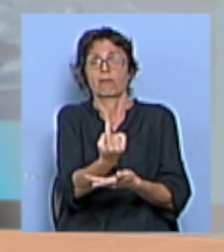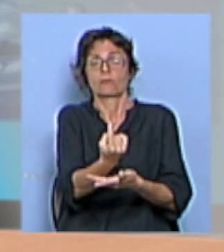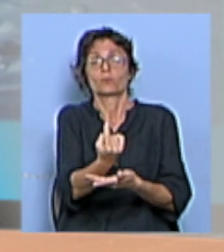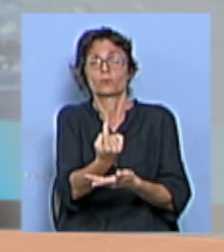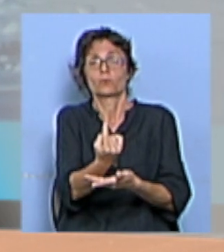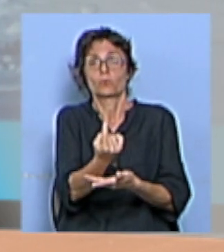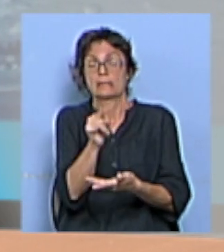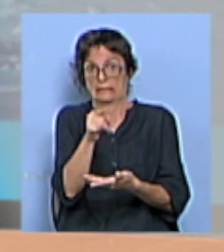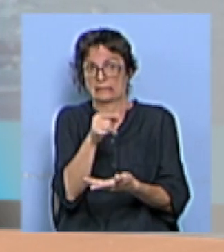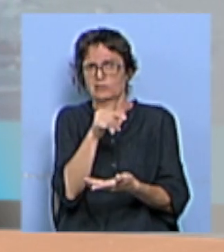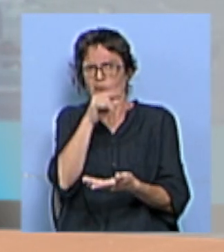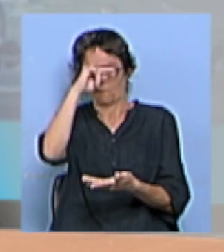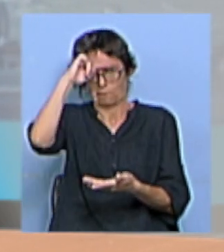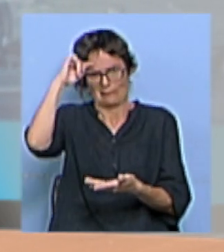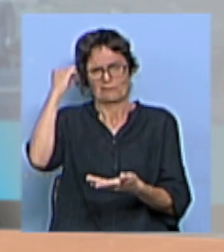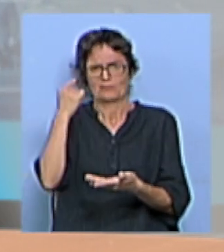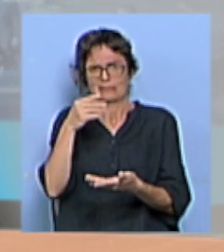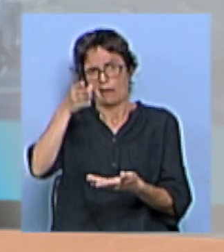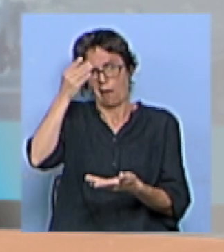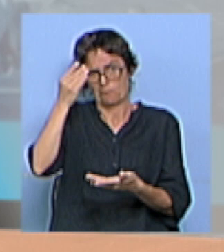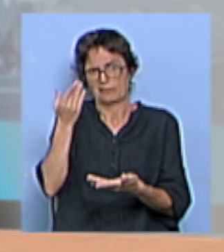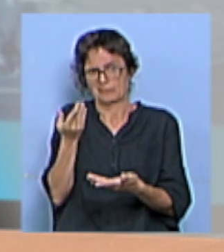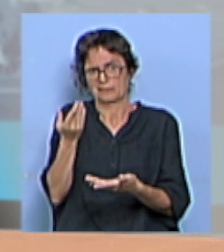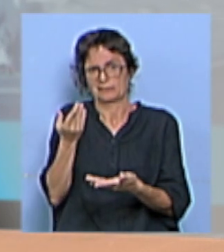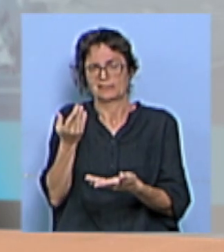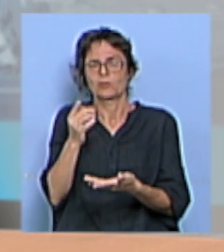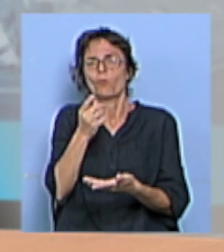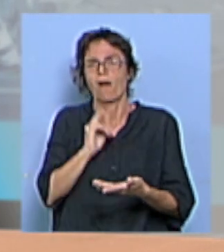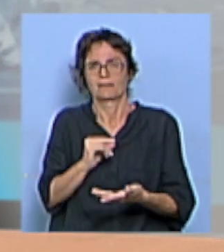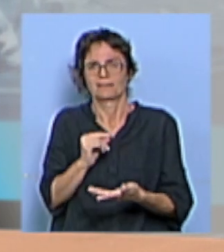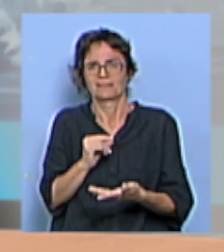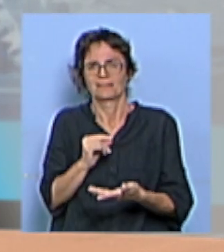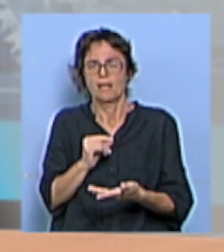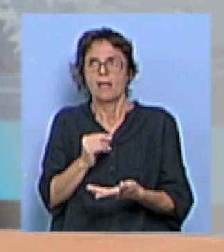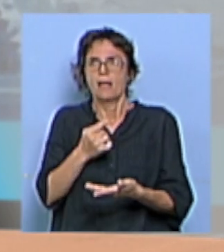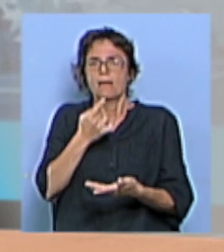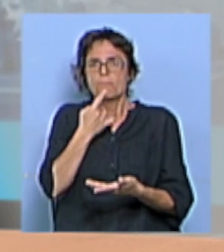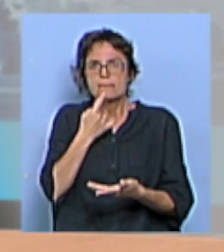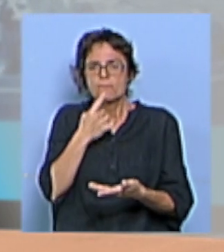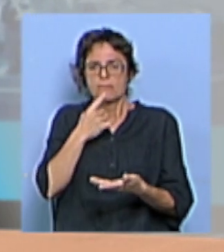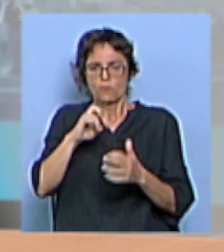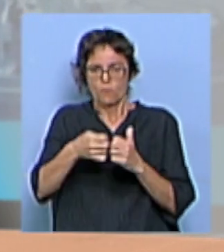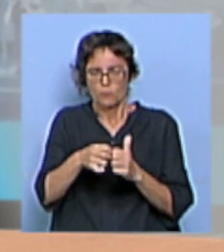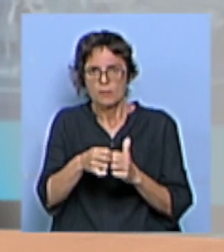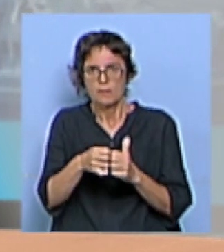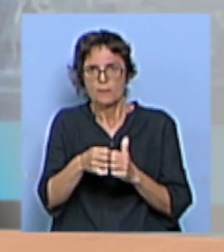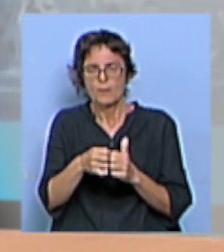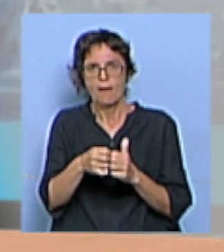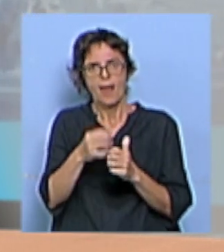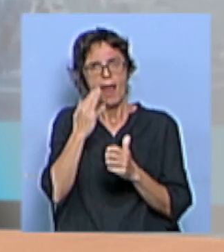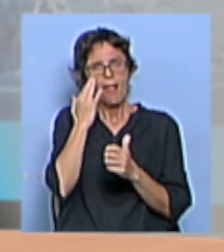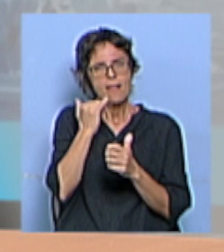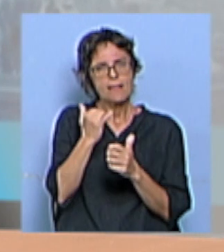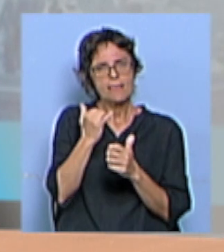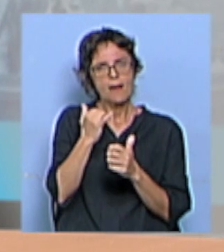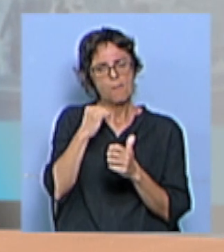nos custa ou que muitas vezes nem sequer aprendemos é, de facto, encarar da melhor maneira possível e tornar estes